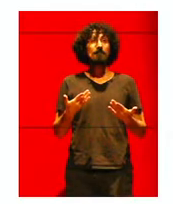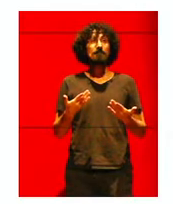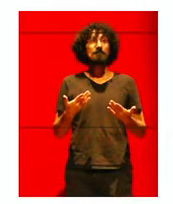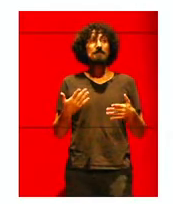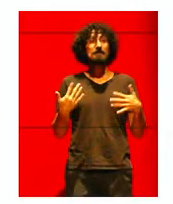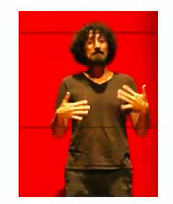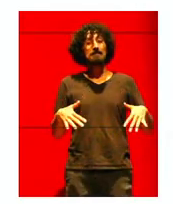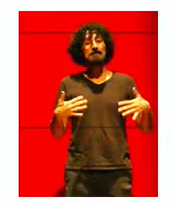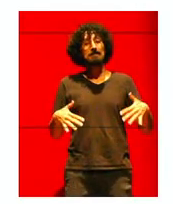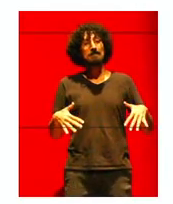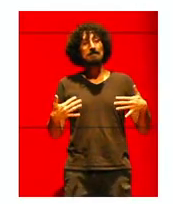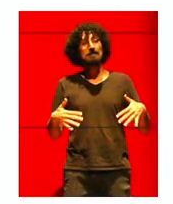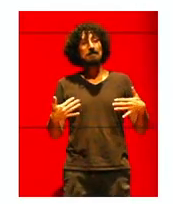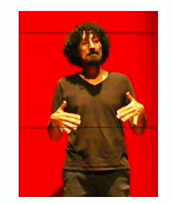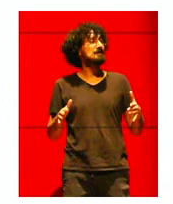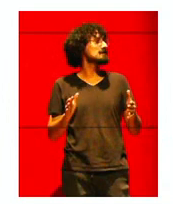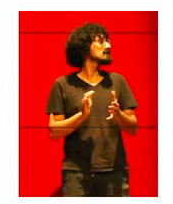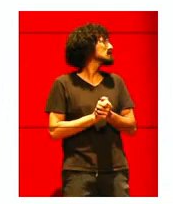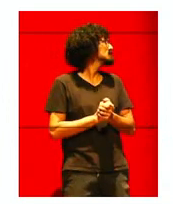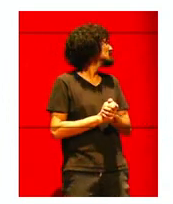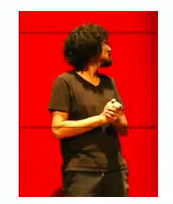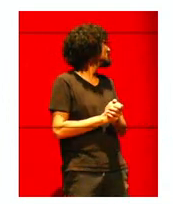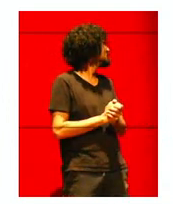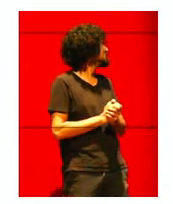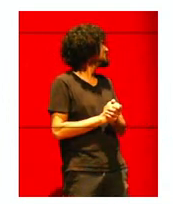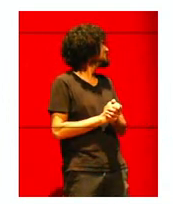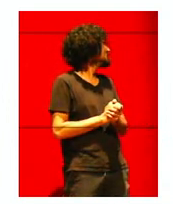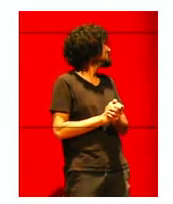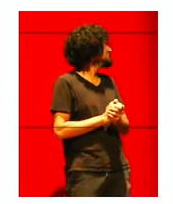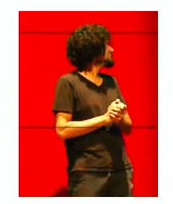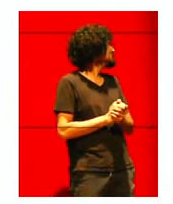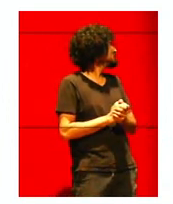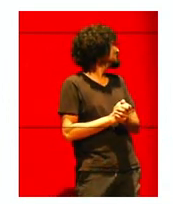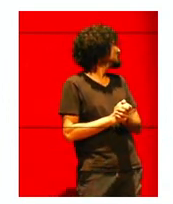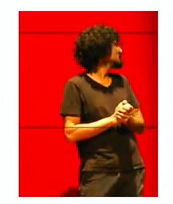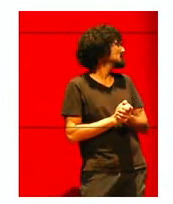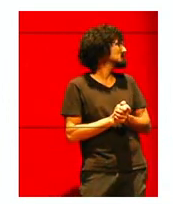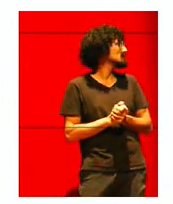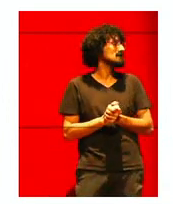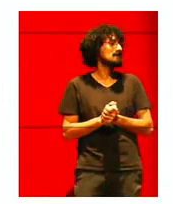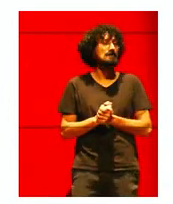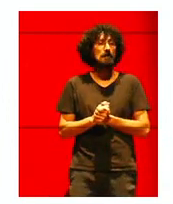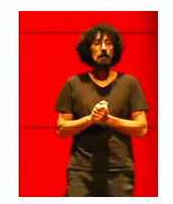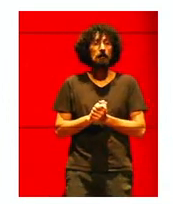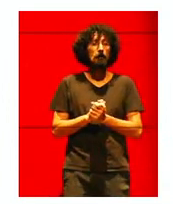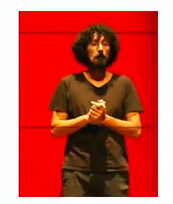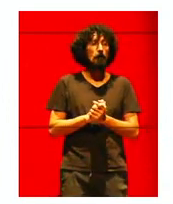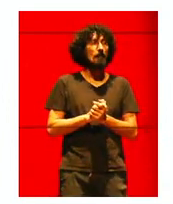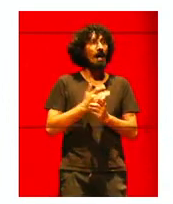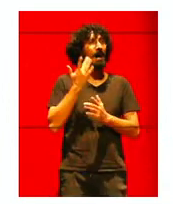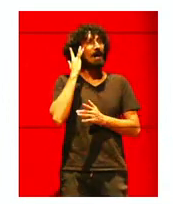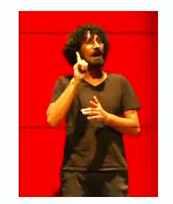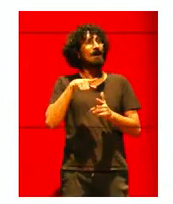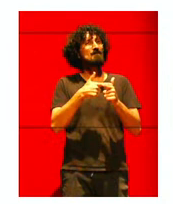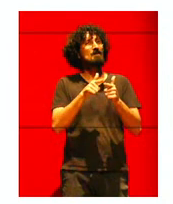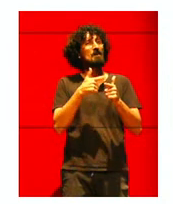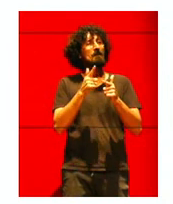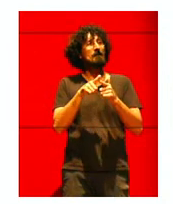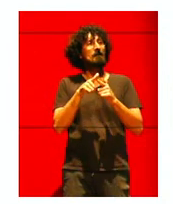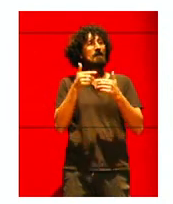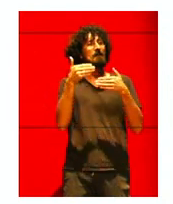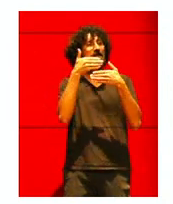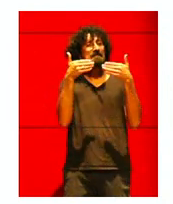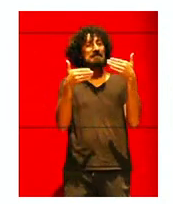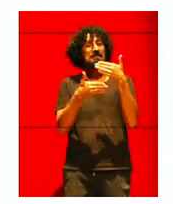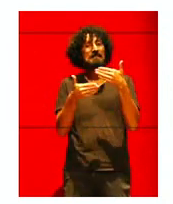E tá pra baixo, hein? Na hora da edição do slide, então. Poxa.